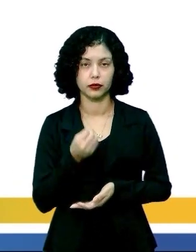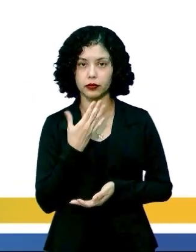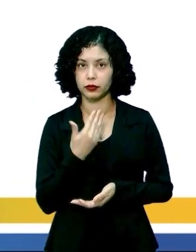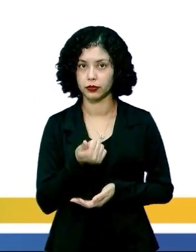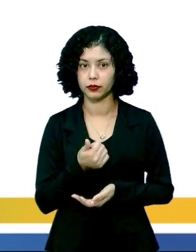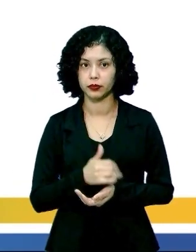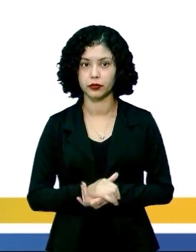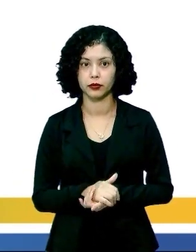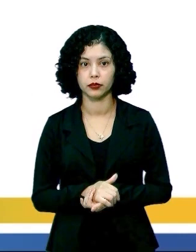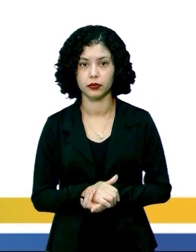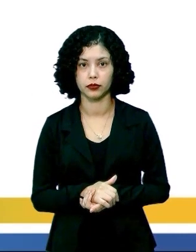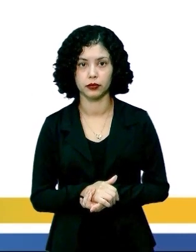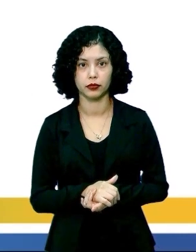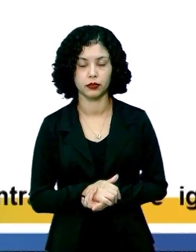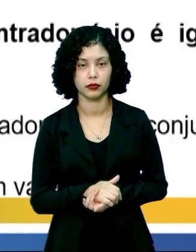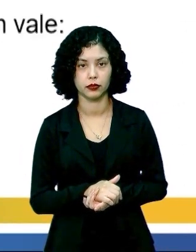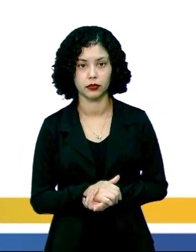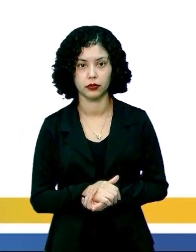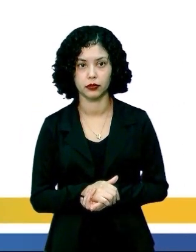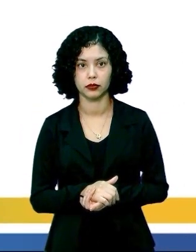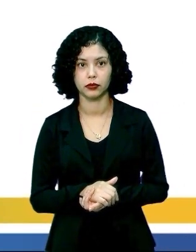bem?